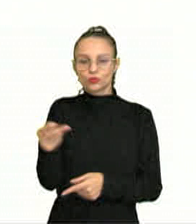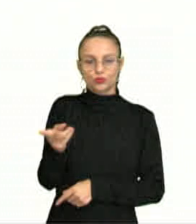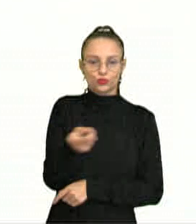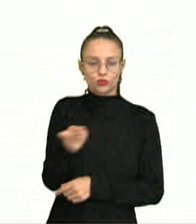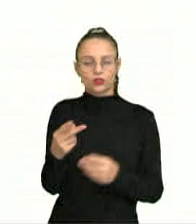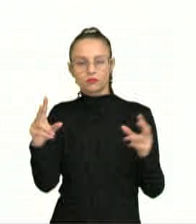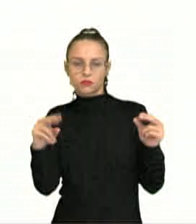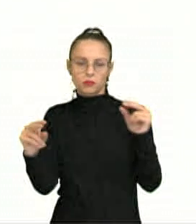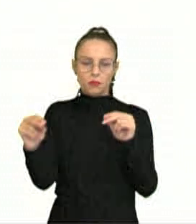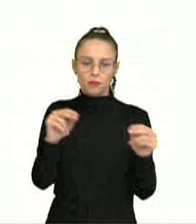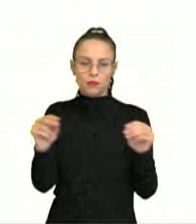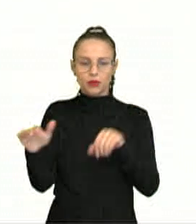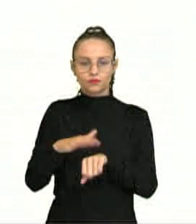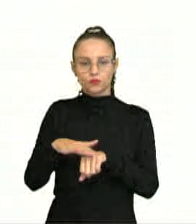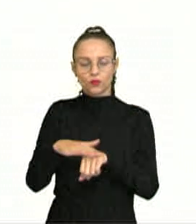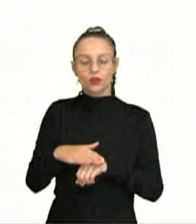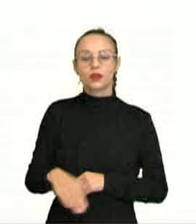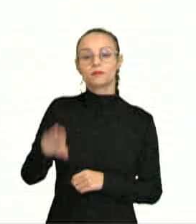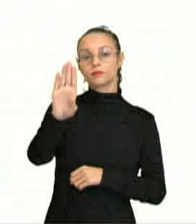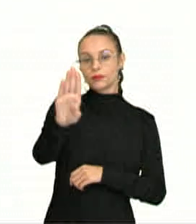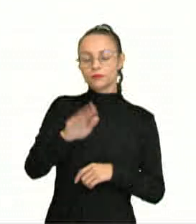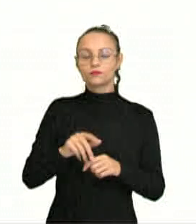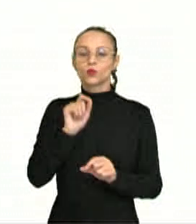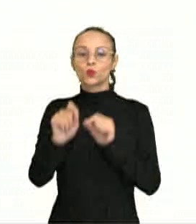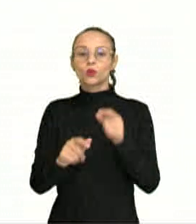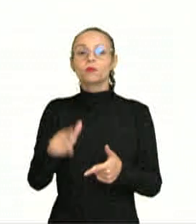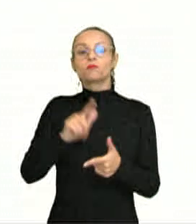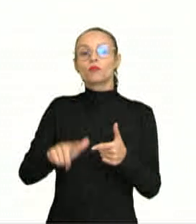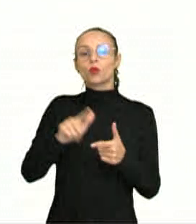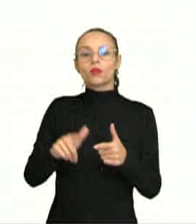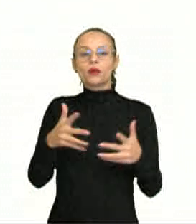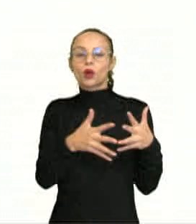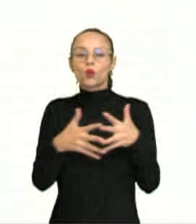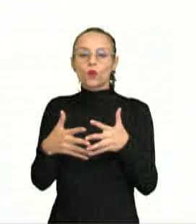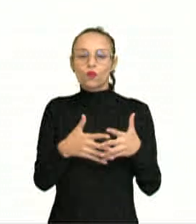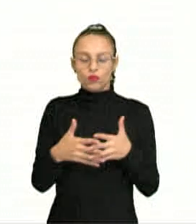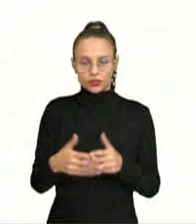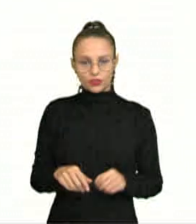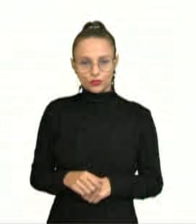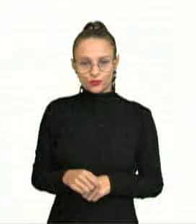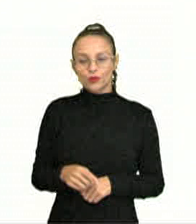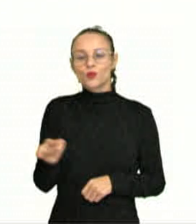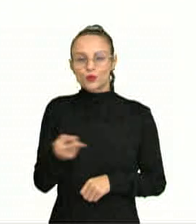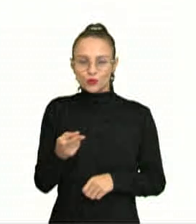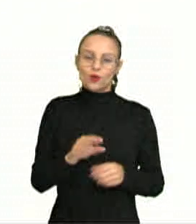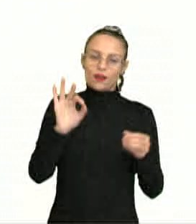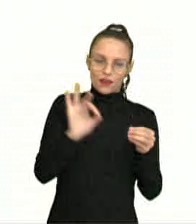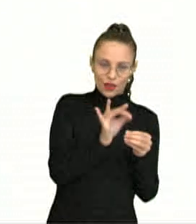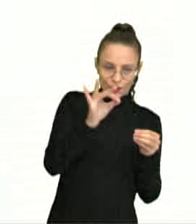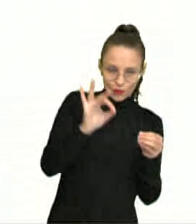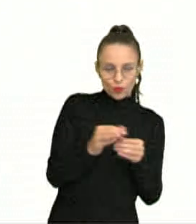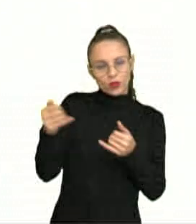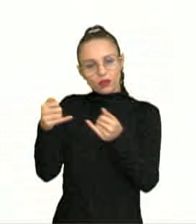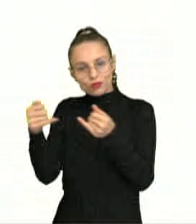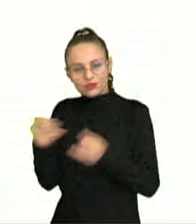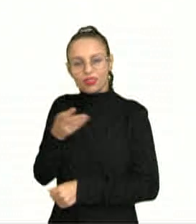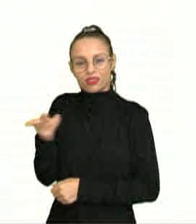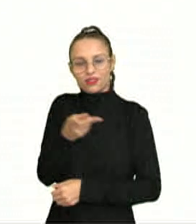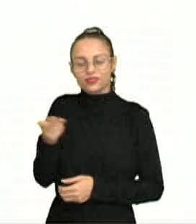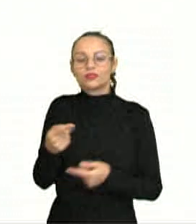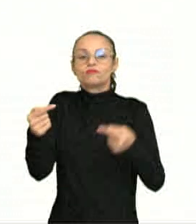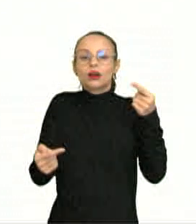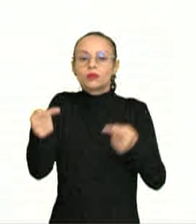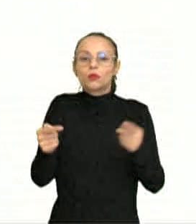ali conversando. Na letra B, qual é o conflito? Então, as duas personagens, né, elas estão discutindo o